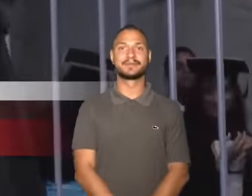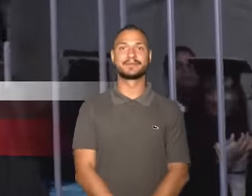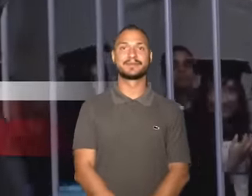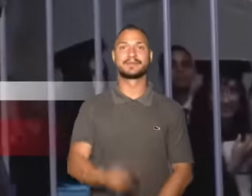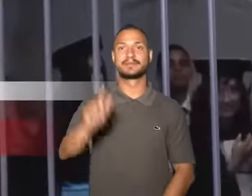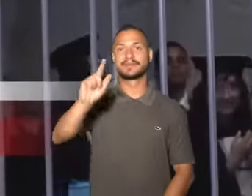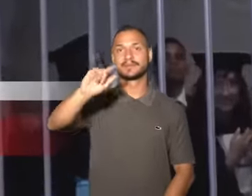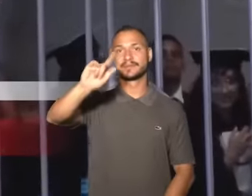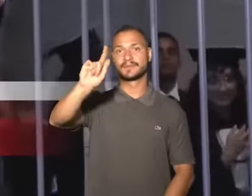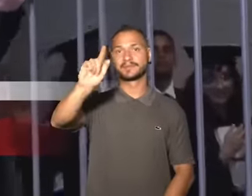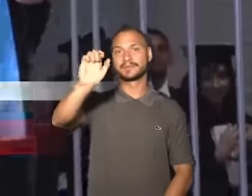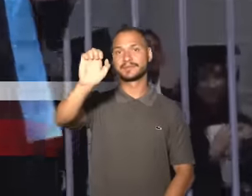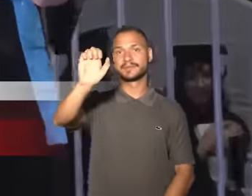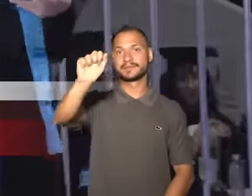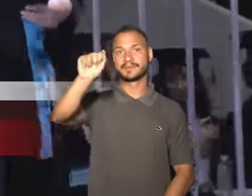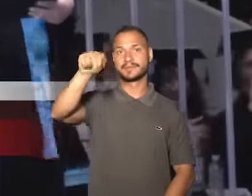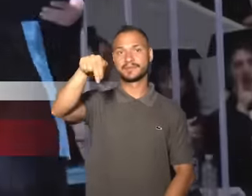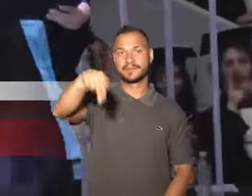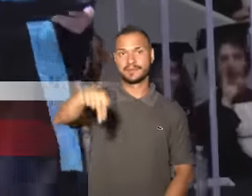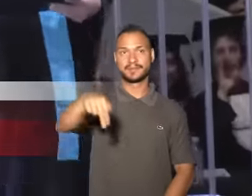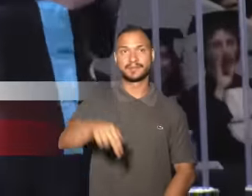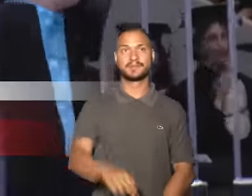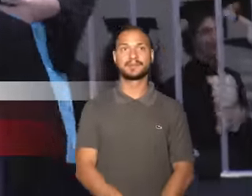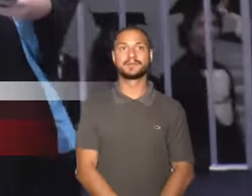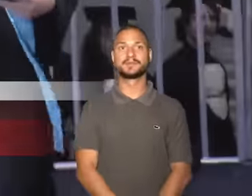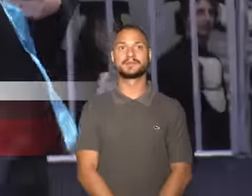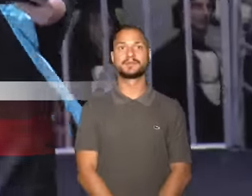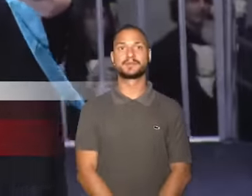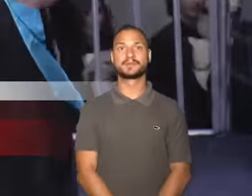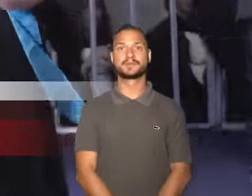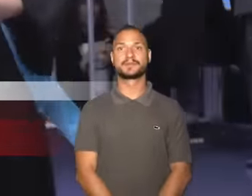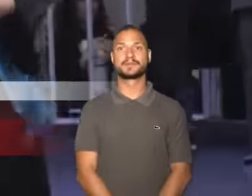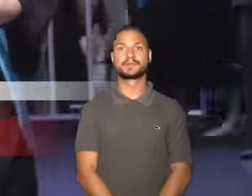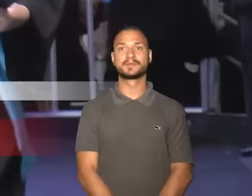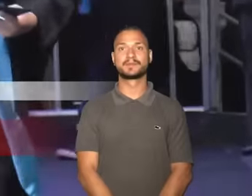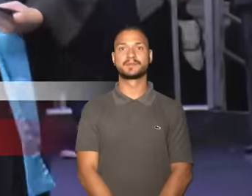Jean Celso Cravo de Oliveira.